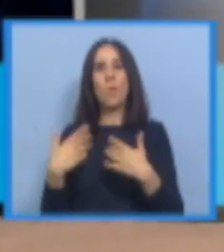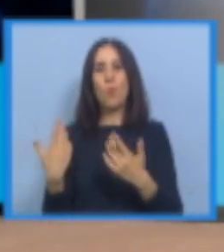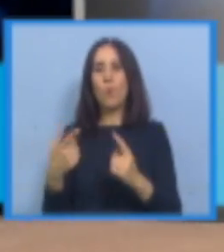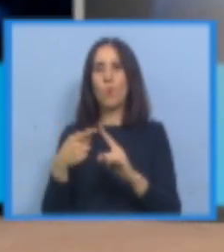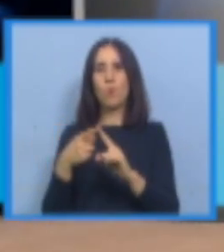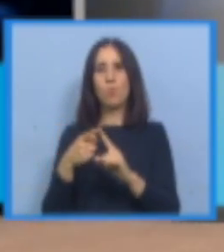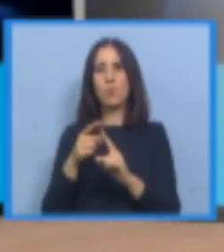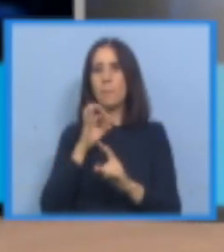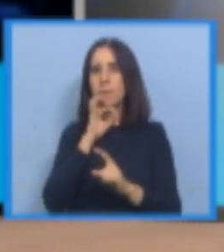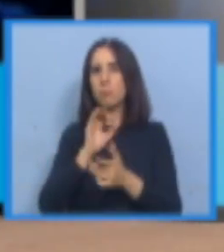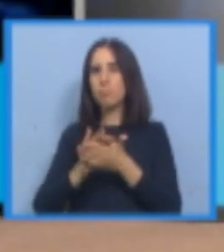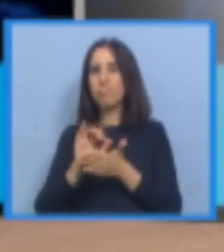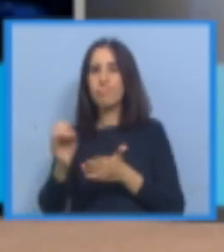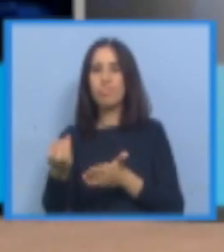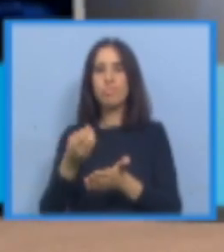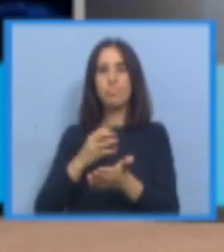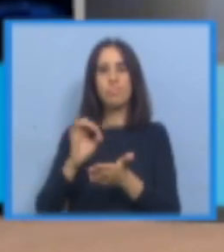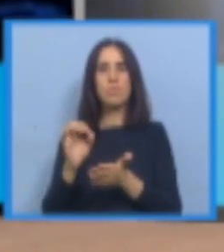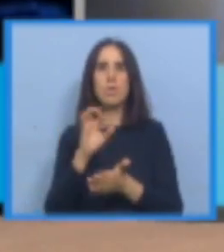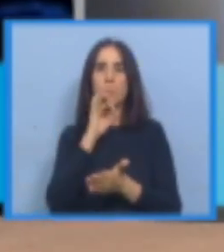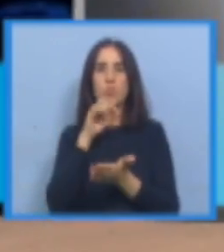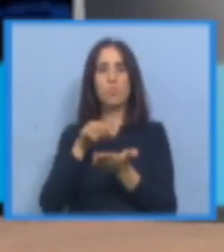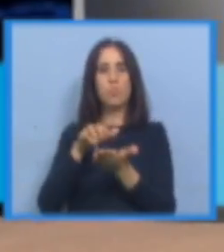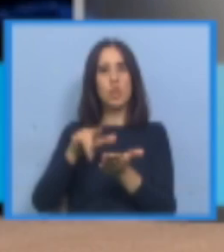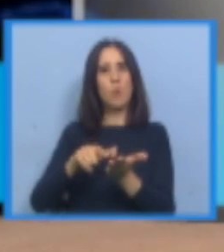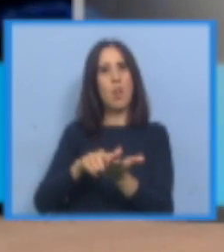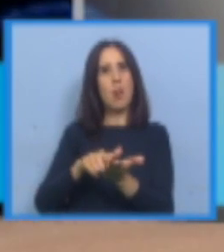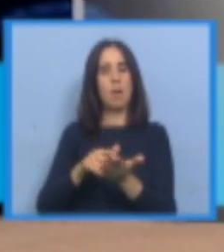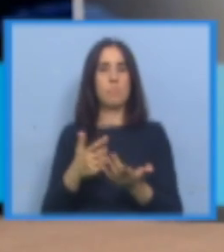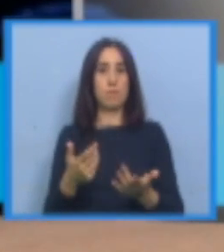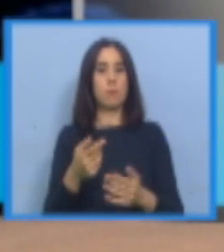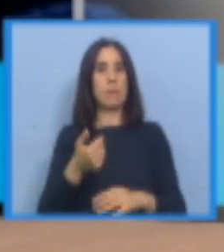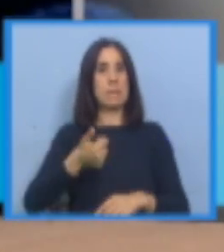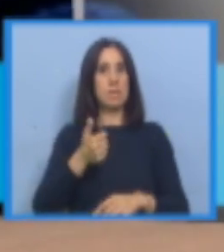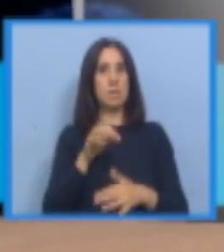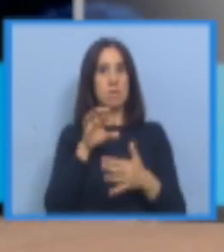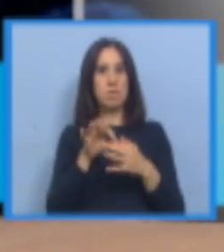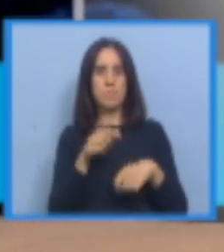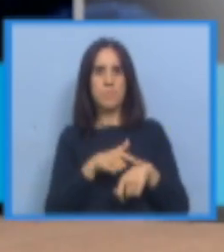correspondência entre outros bispos em que o bispo de Lisboa também é mencionado, e quando entramos sobretudo então